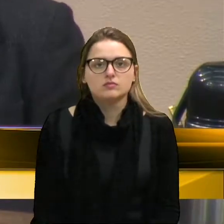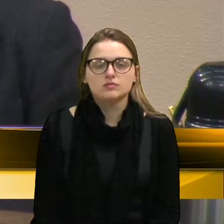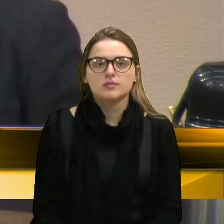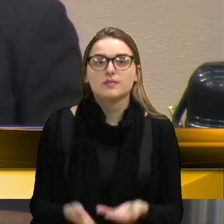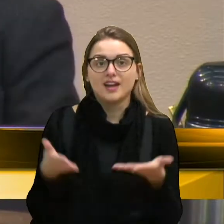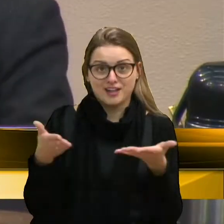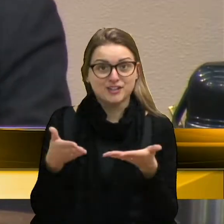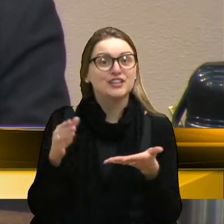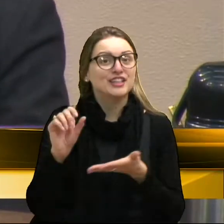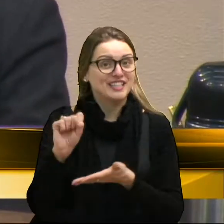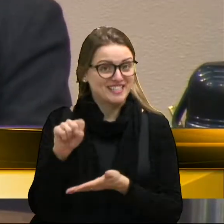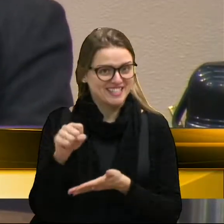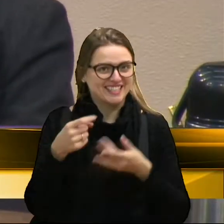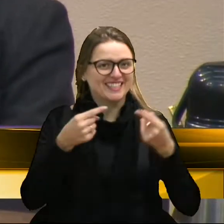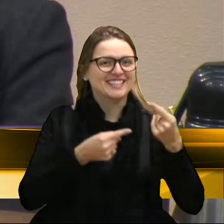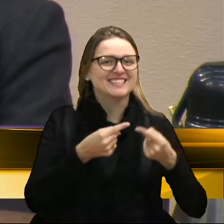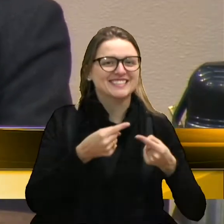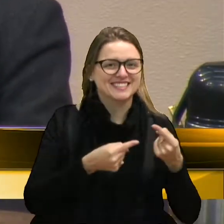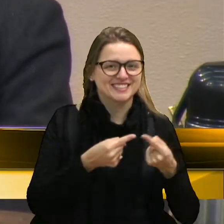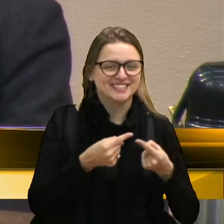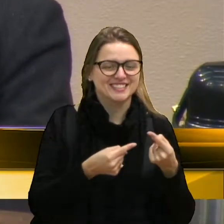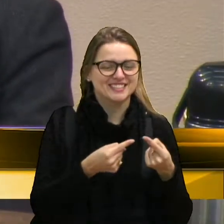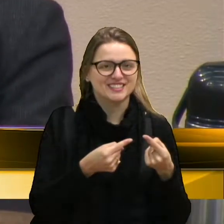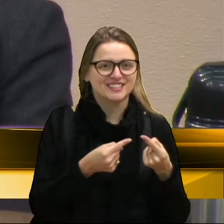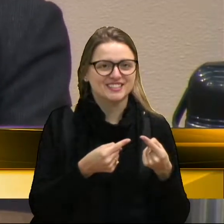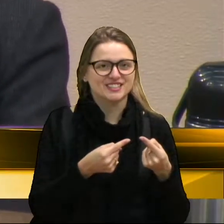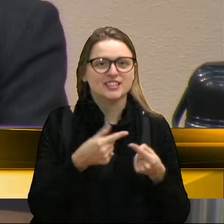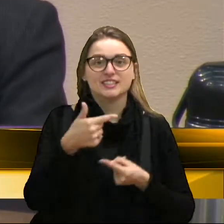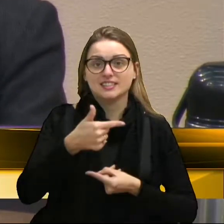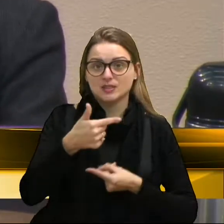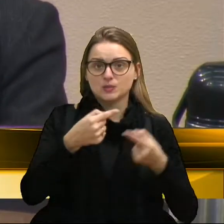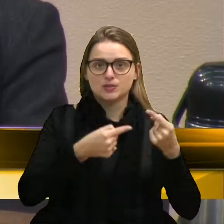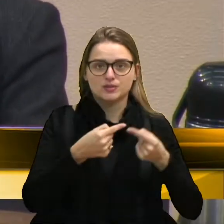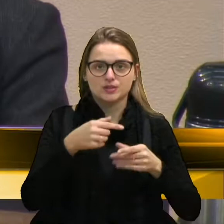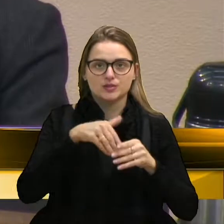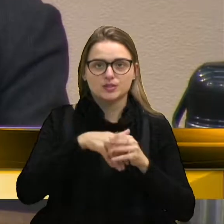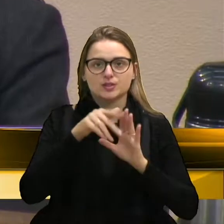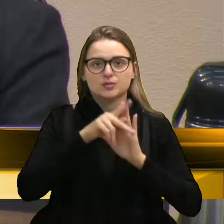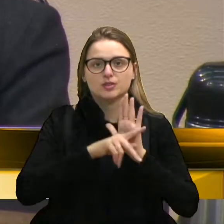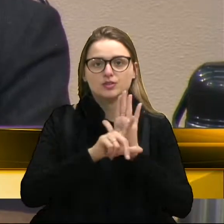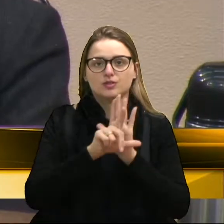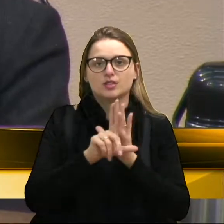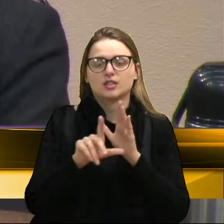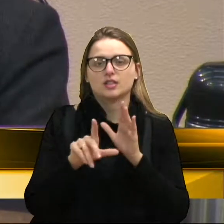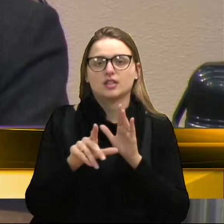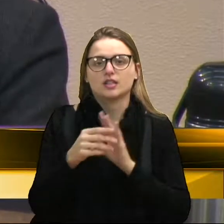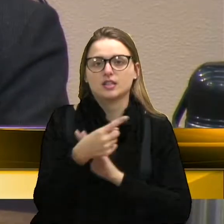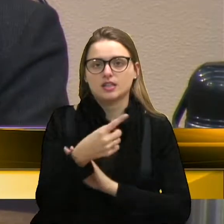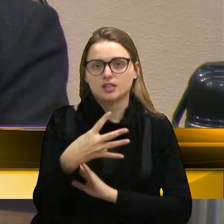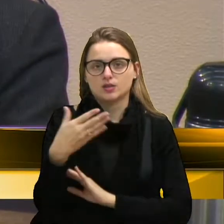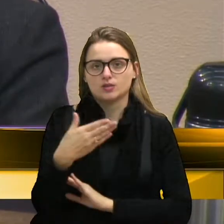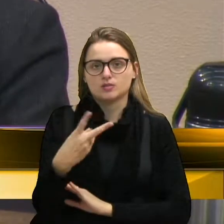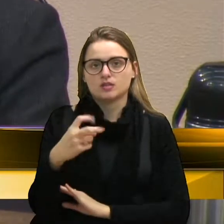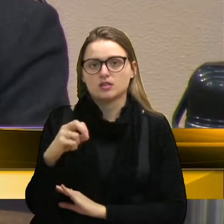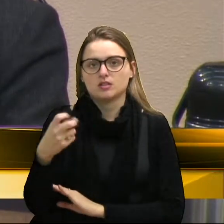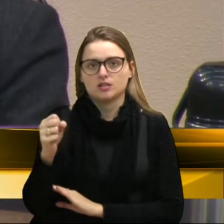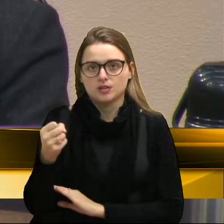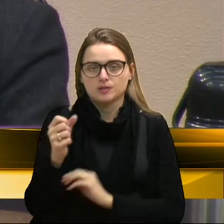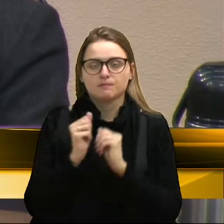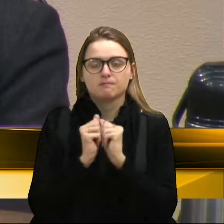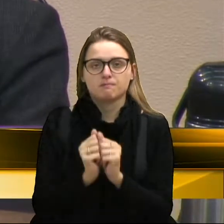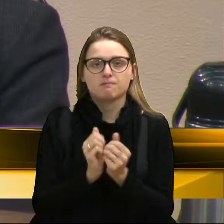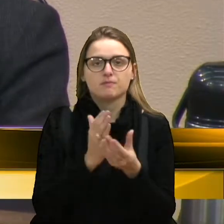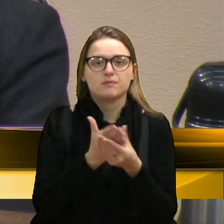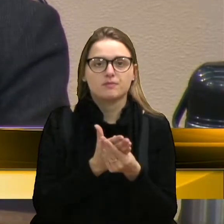Agora sim, em discussão, em segunda discussão e votação, projeto de lei número 14 de 2018, contido